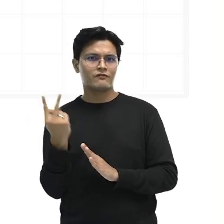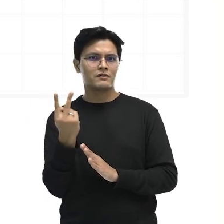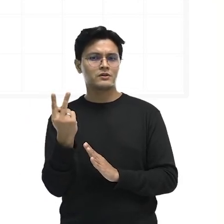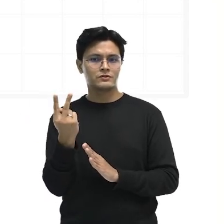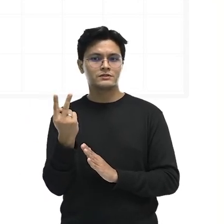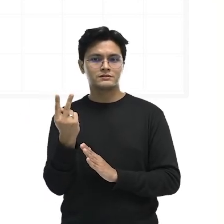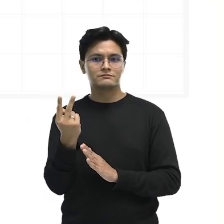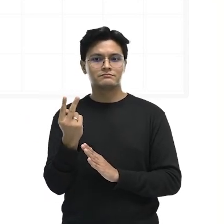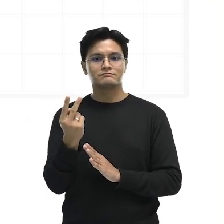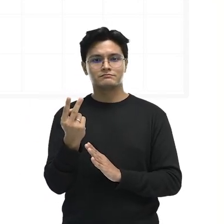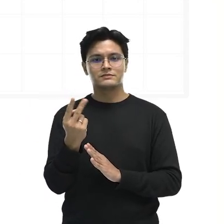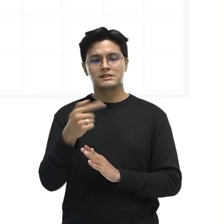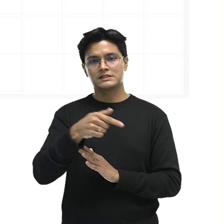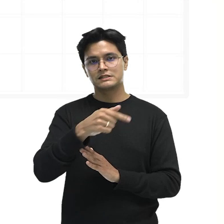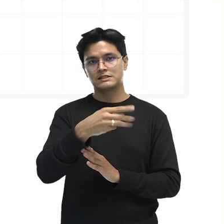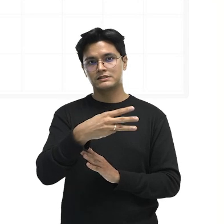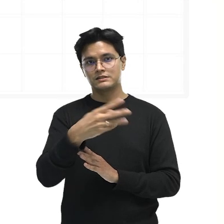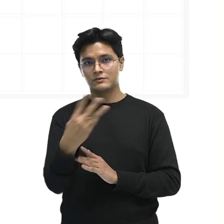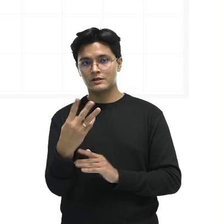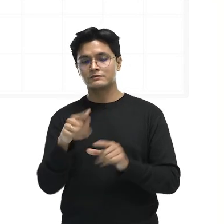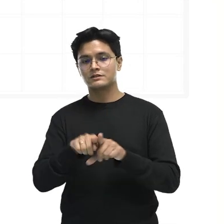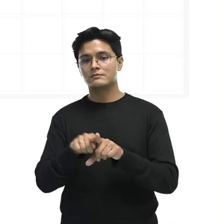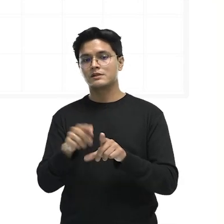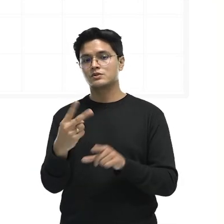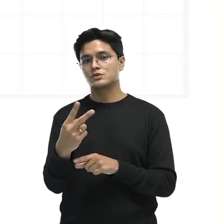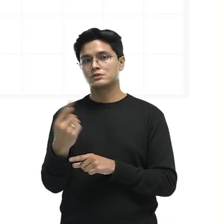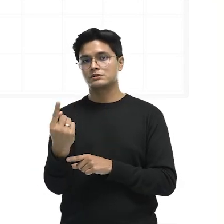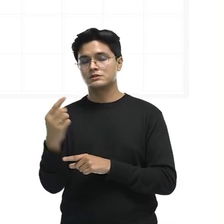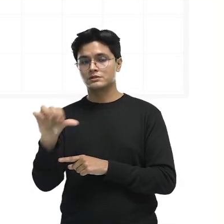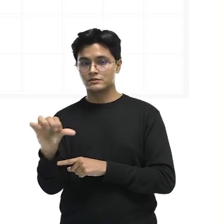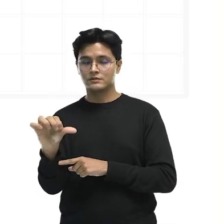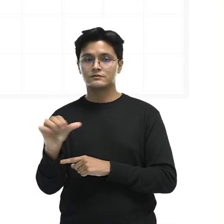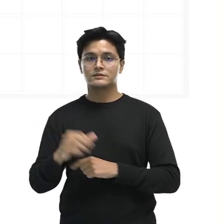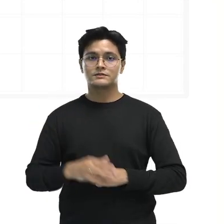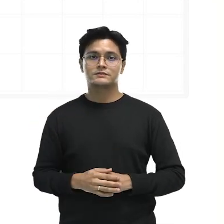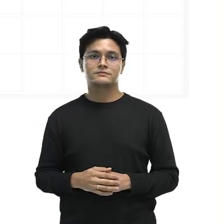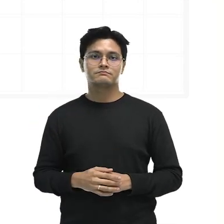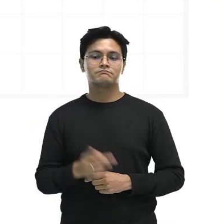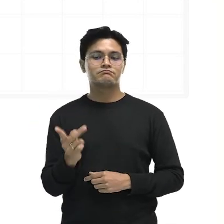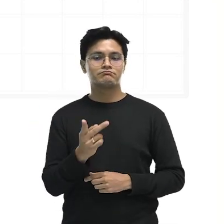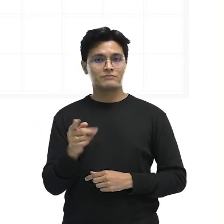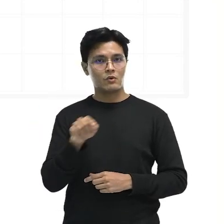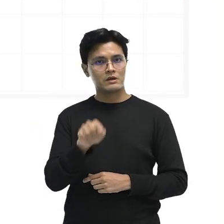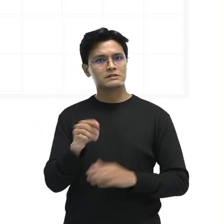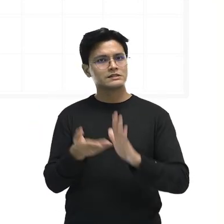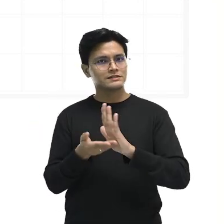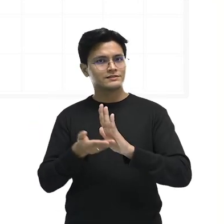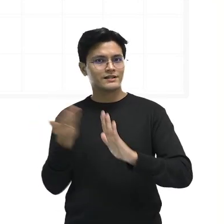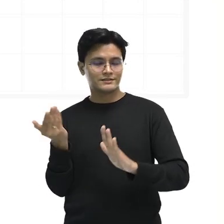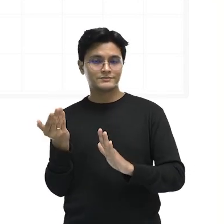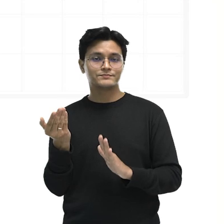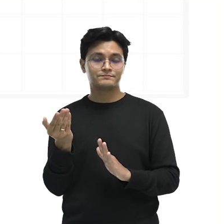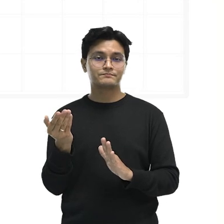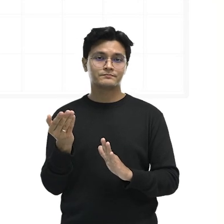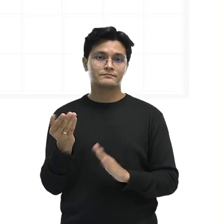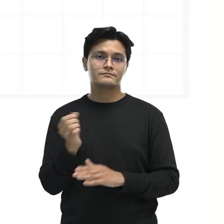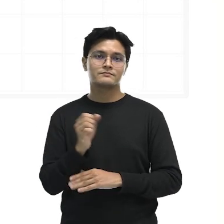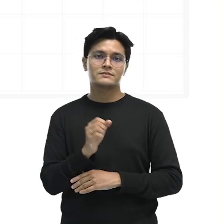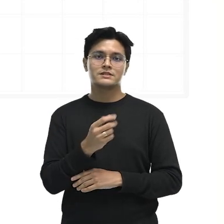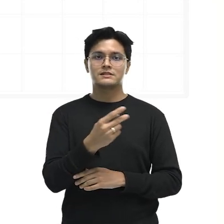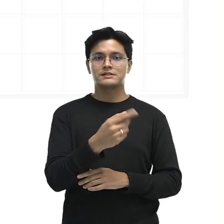aqui. É ou não é? Se ele pagou, evidentemente, esses valores eles saíram da conta de João. Então